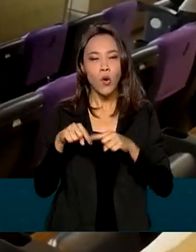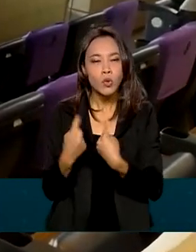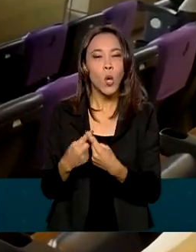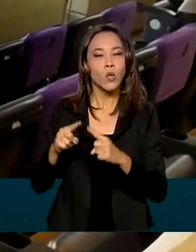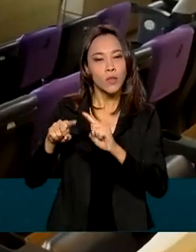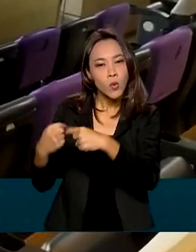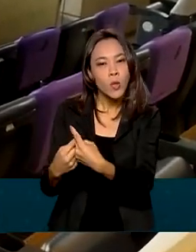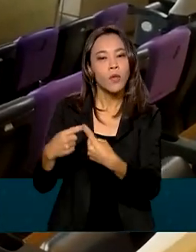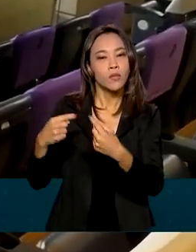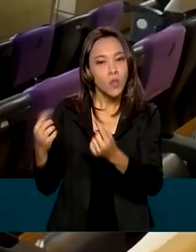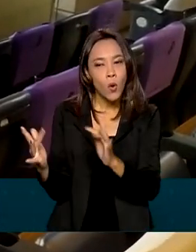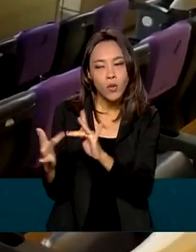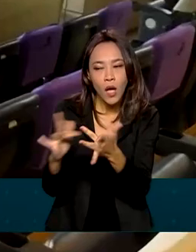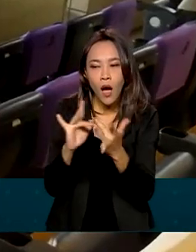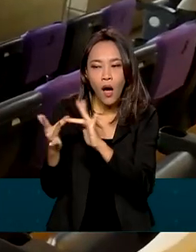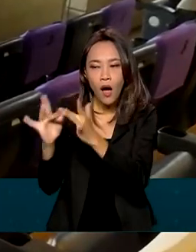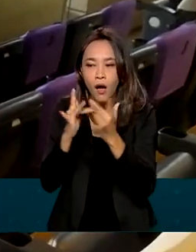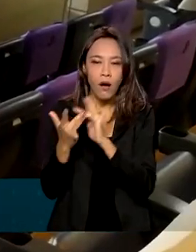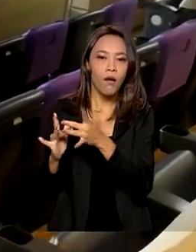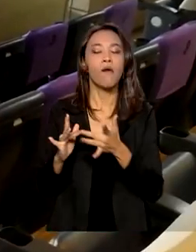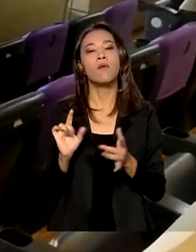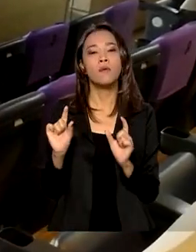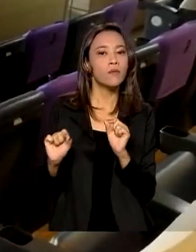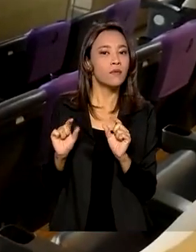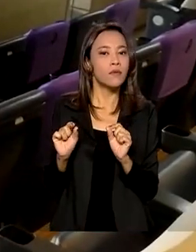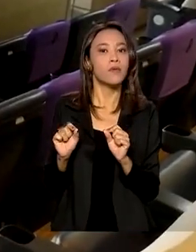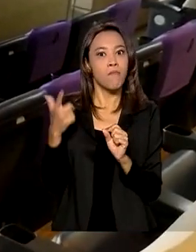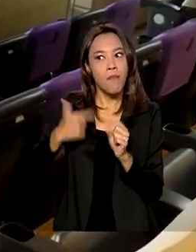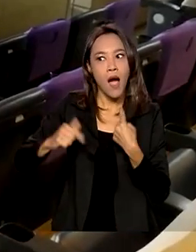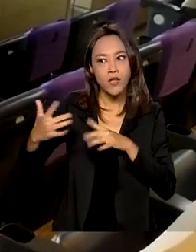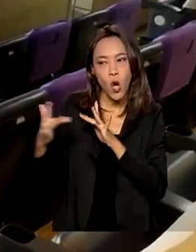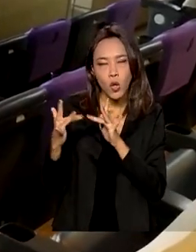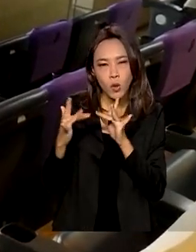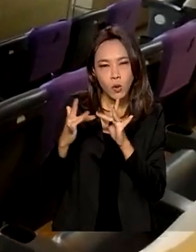e contatos aqui no Japão para intensificar ainda mais a relação entre o Brasil e o Japão.